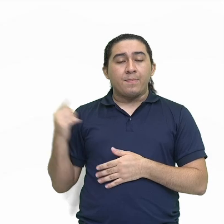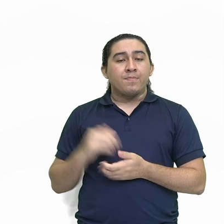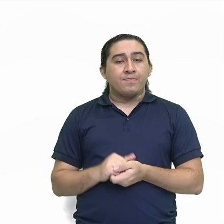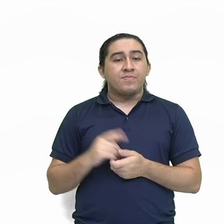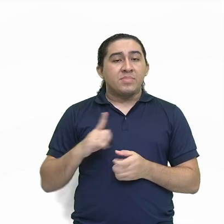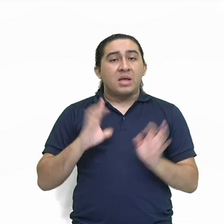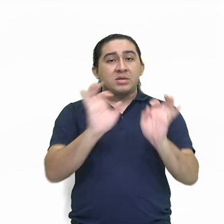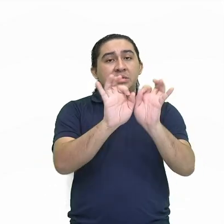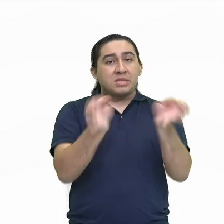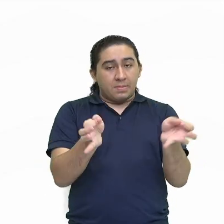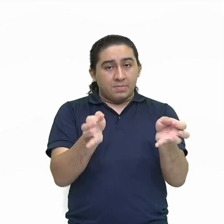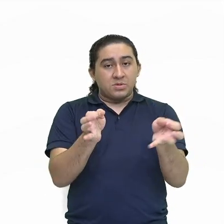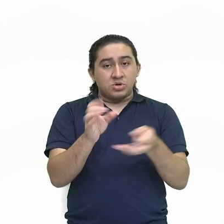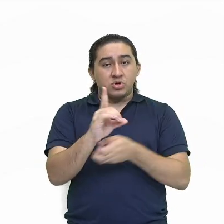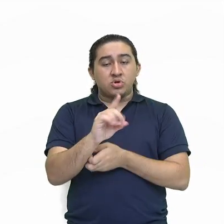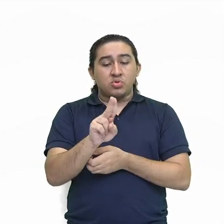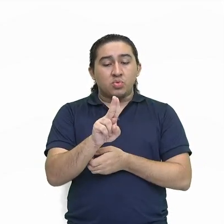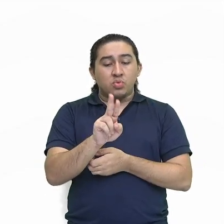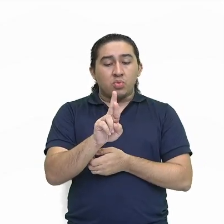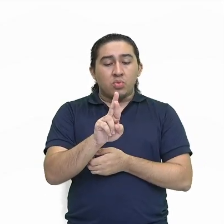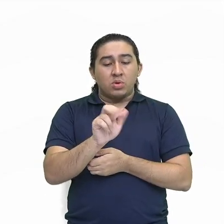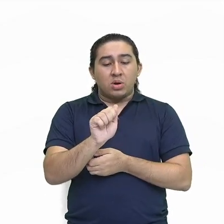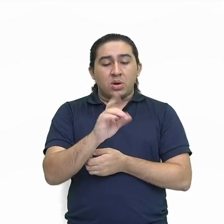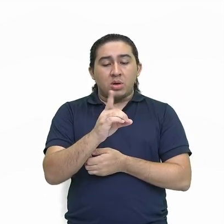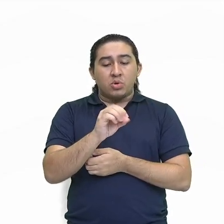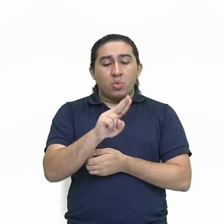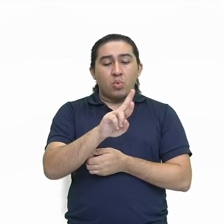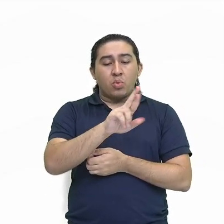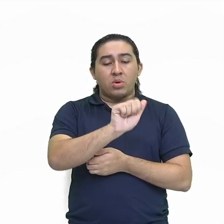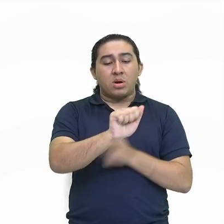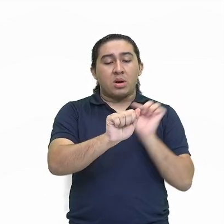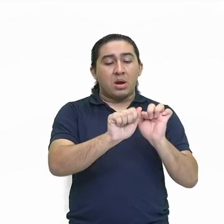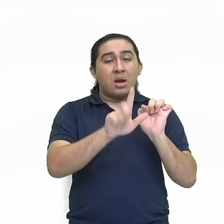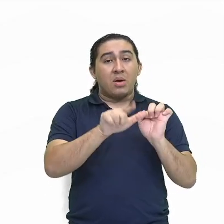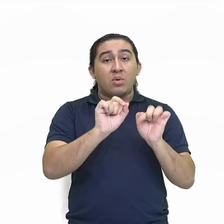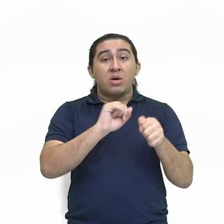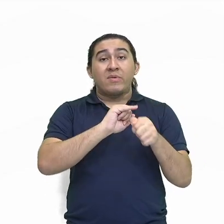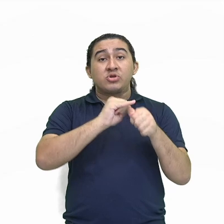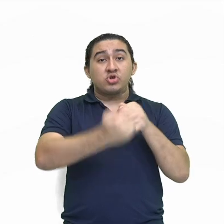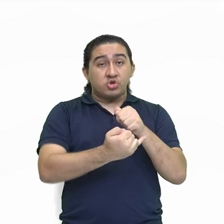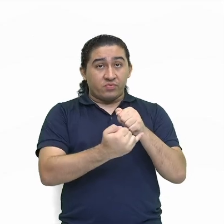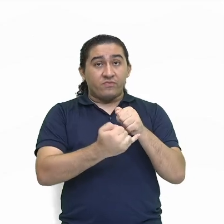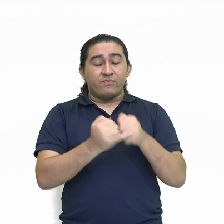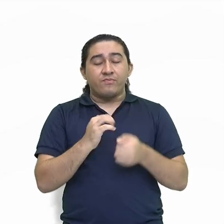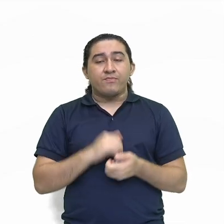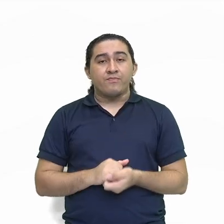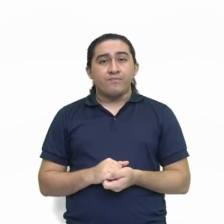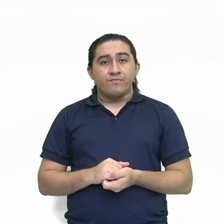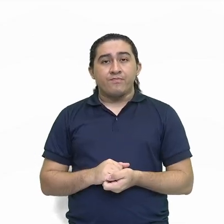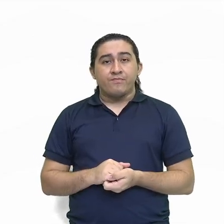período simples. Duradoura é o quê? Um adjetivo.